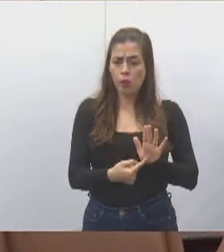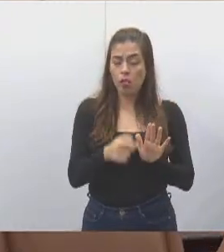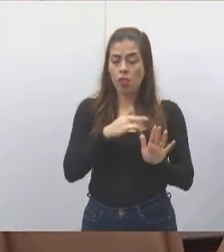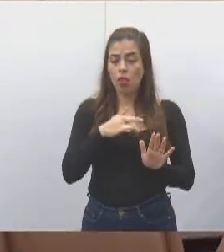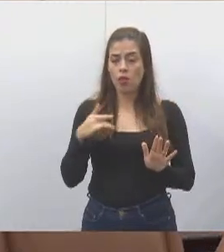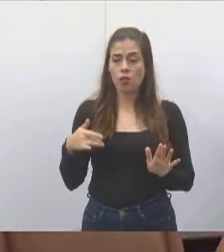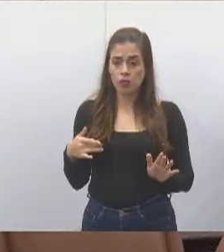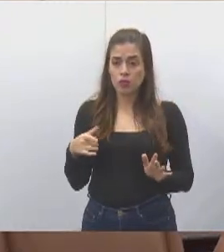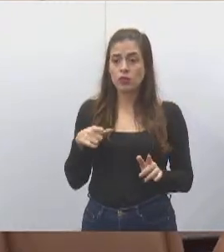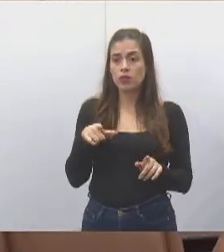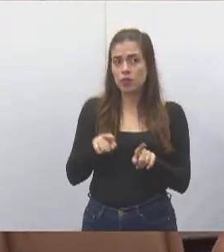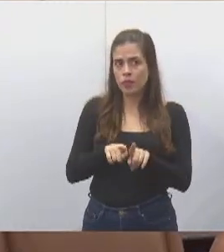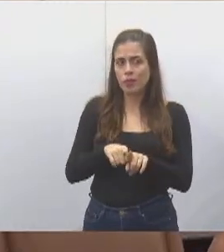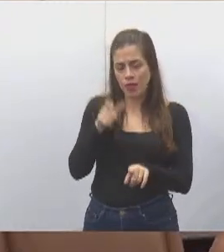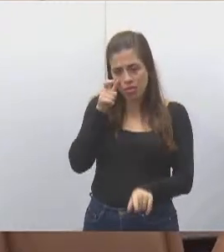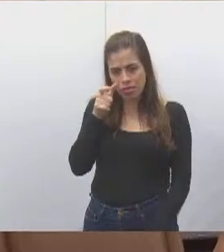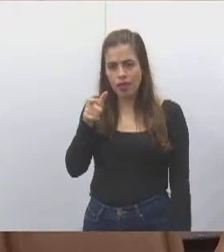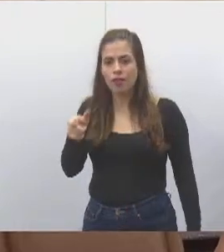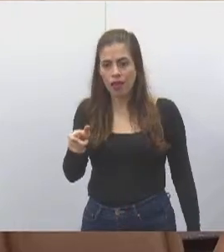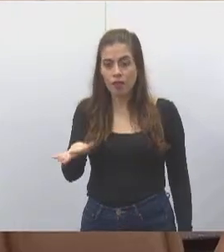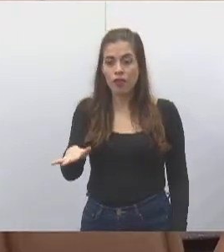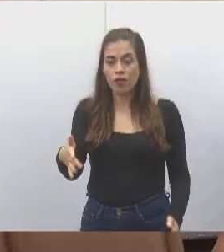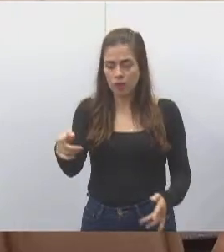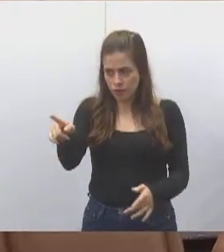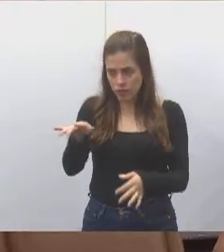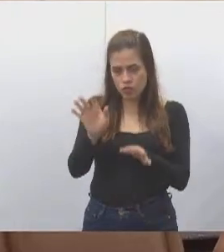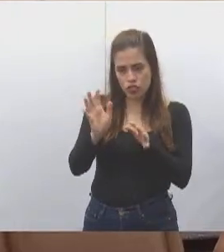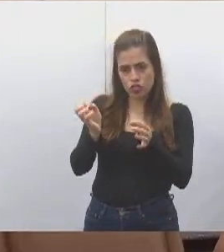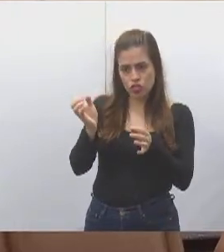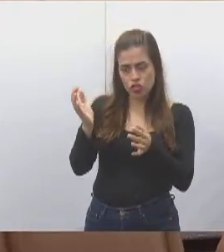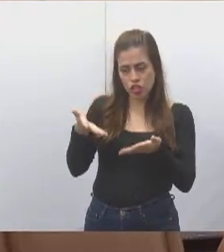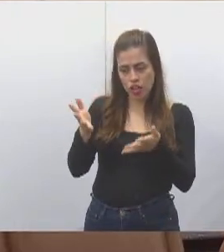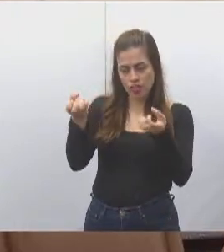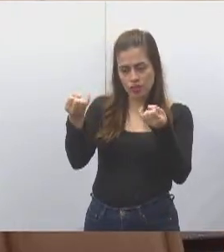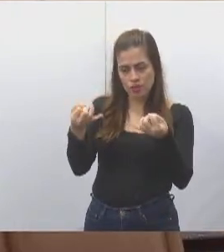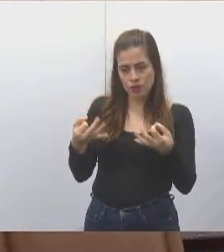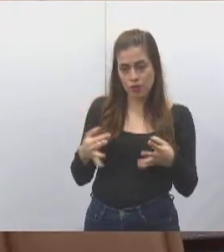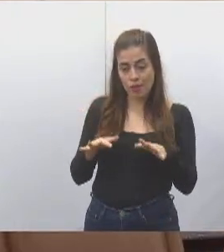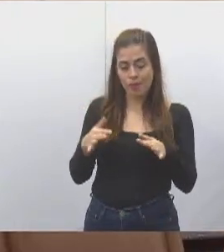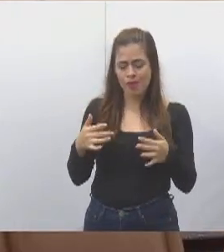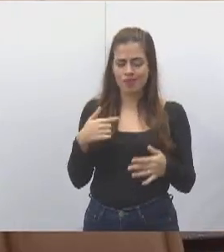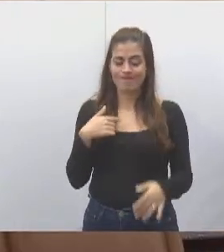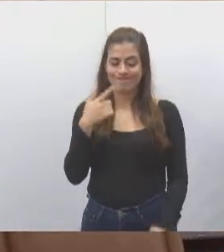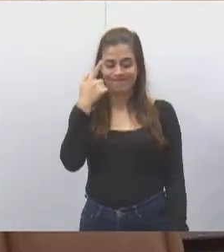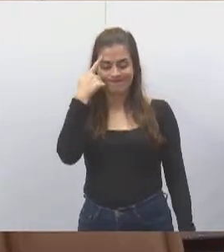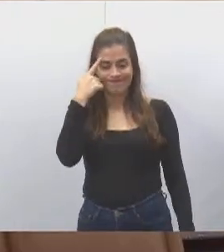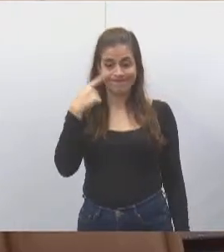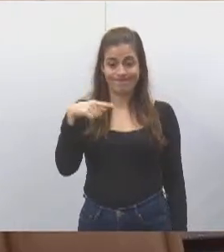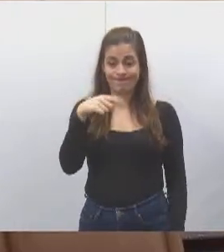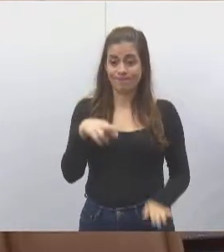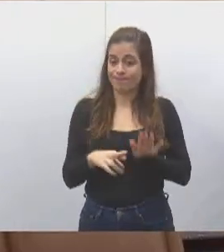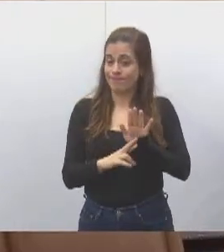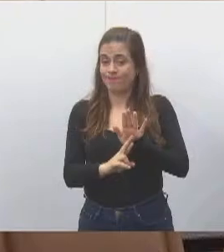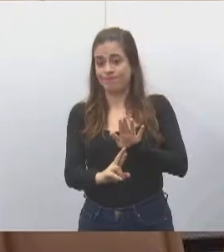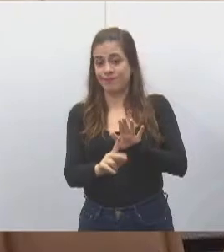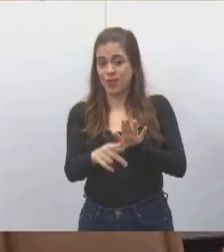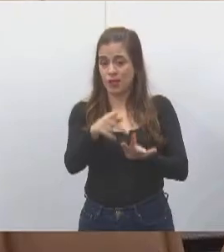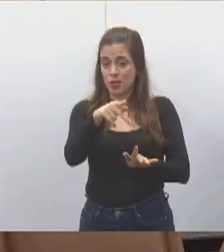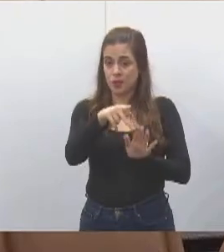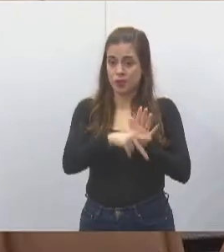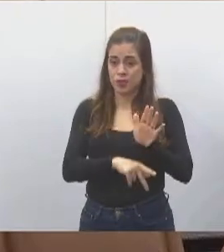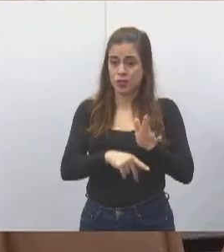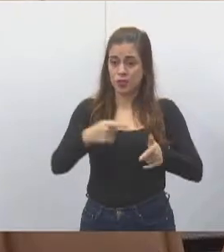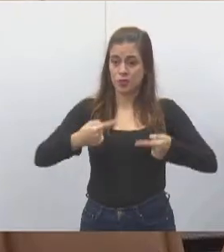que também me interessavam, mas você deu uma justificativa, embora, no meu ponto de vista, vocês representam um projeto